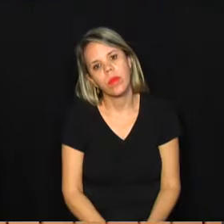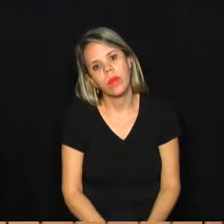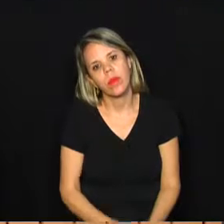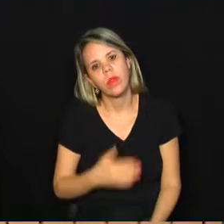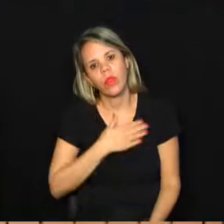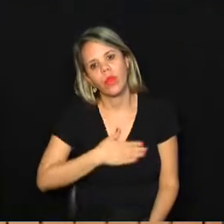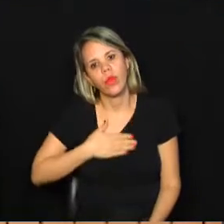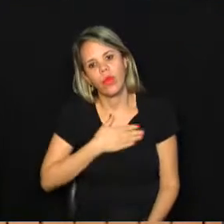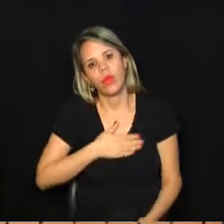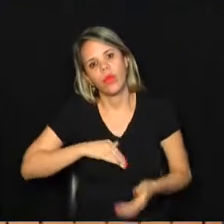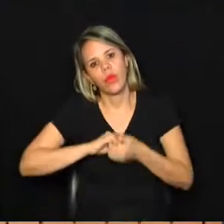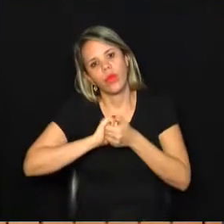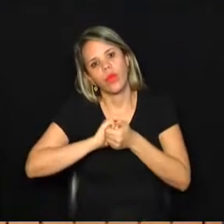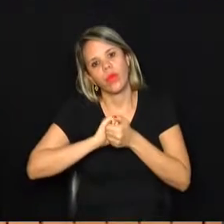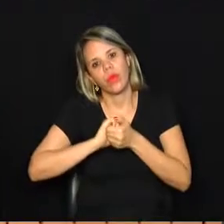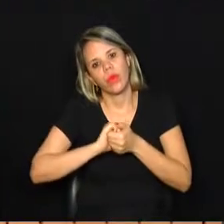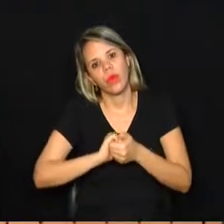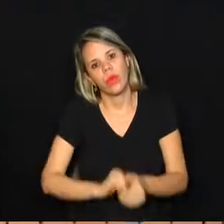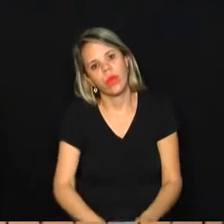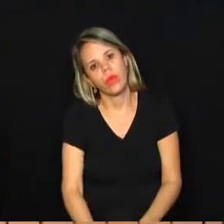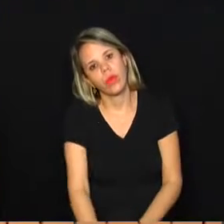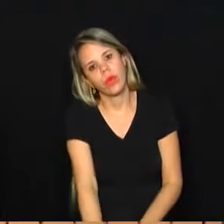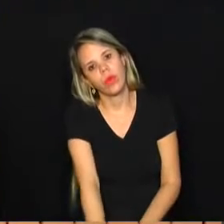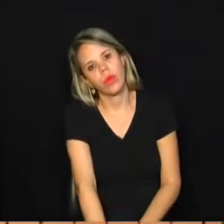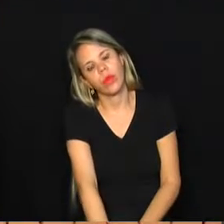Gostaria de cumprimentar,